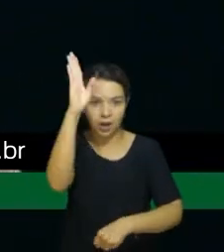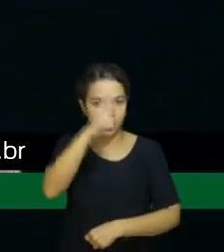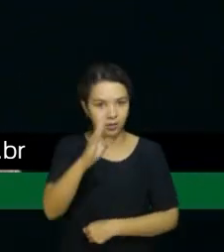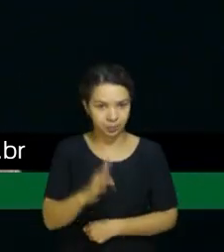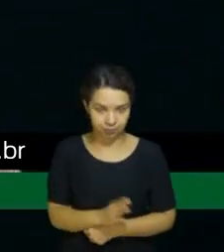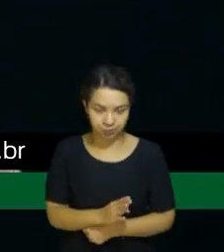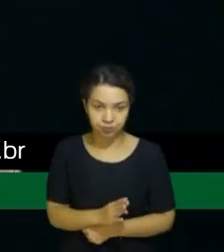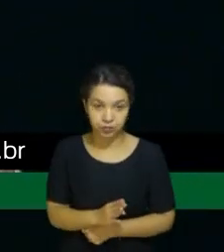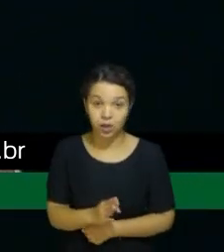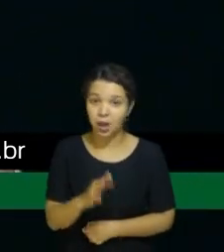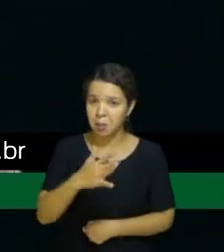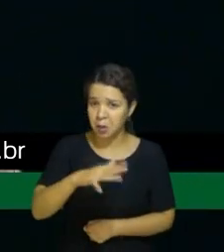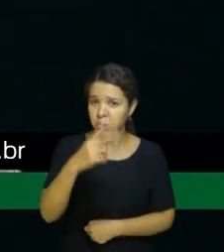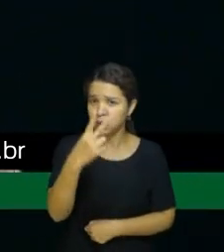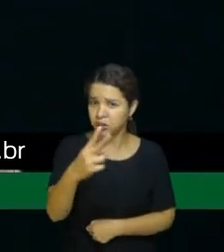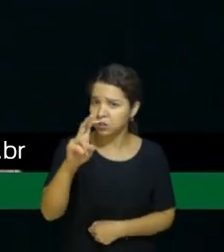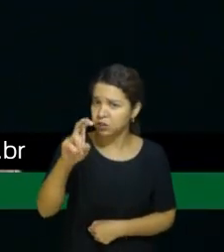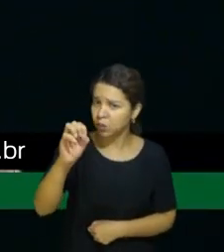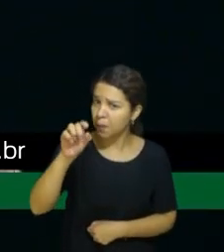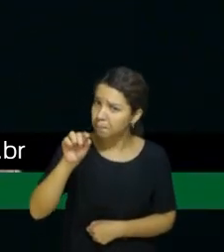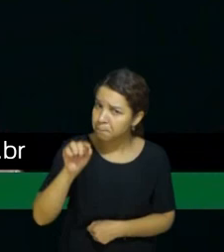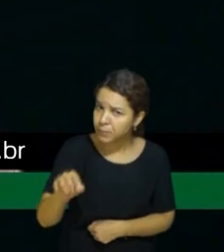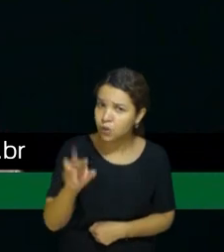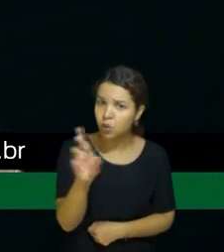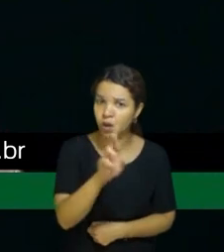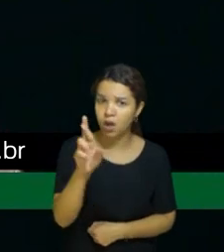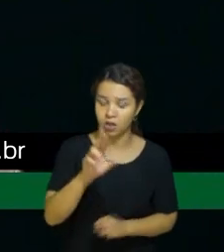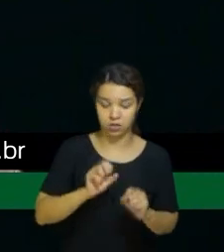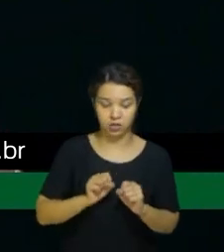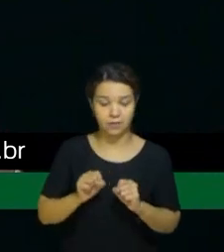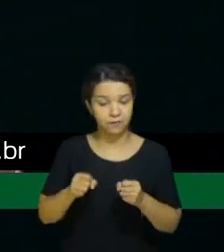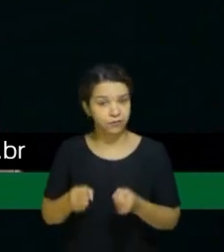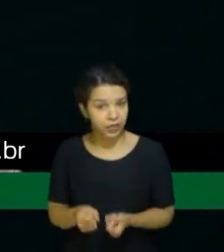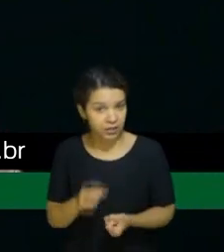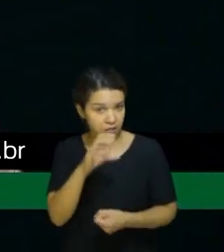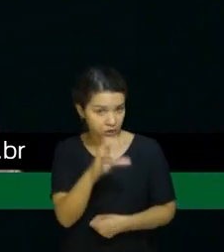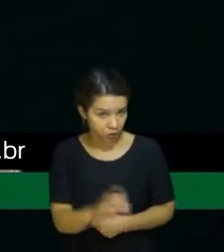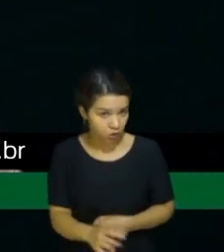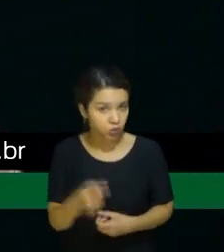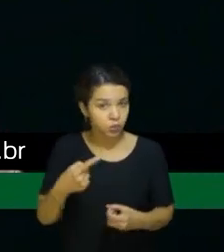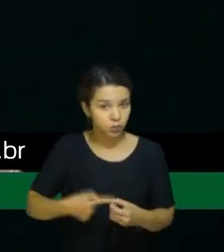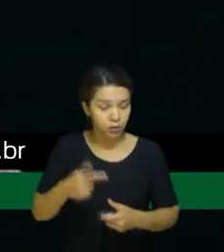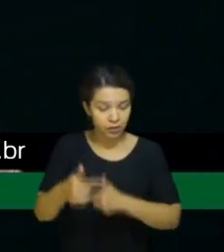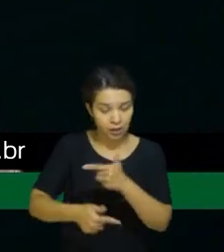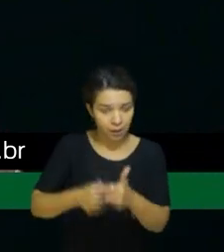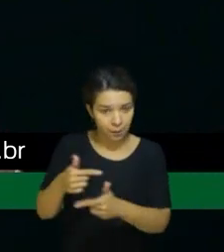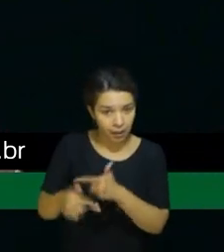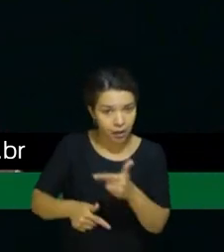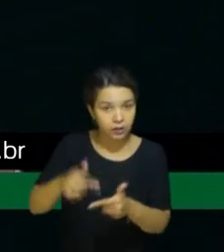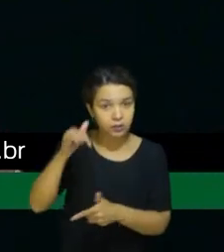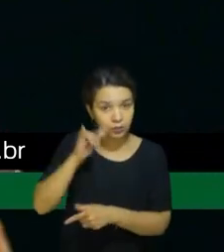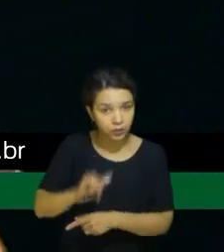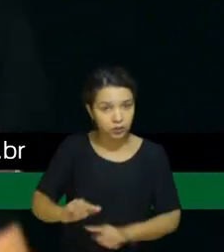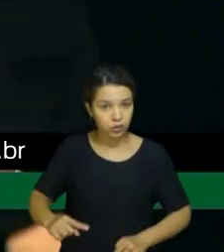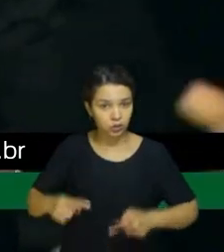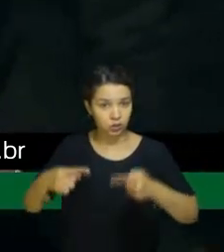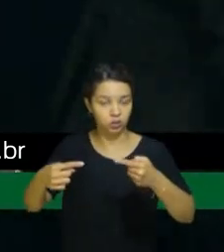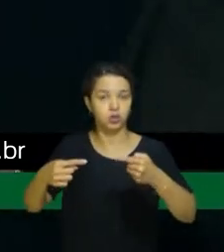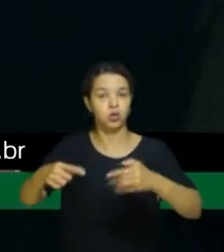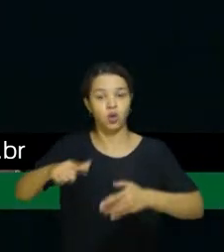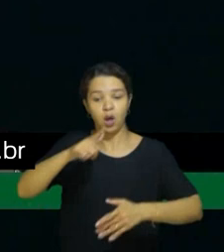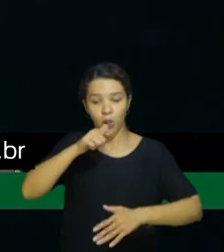250.000 paraa Defesa Civil do nosso município trabalhar na prevenção e no combate à cheias